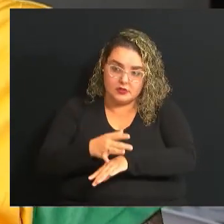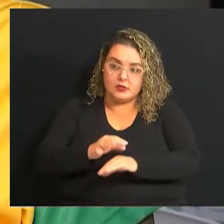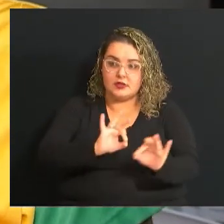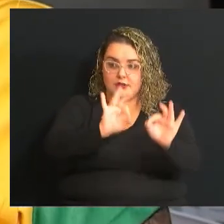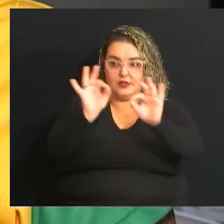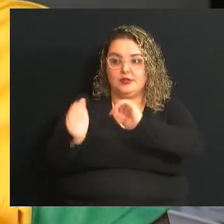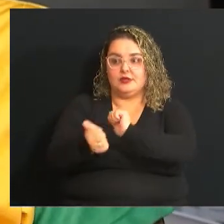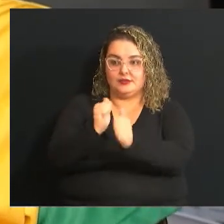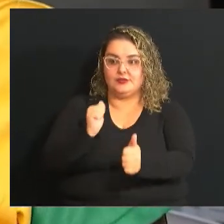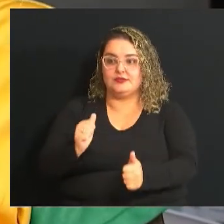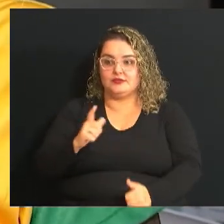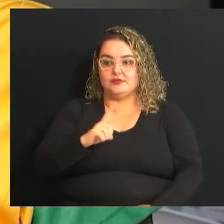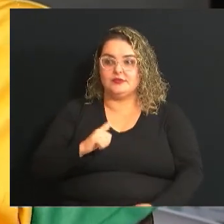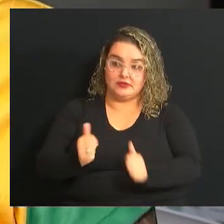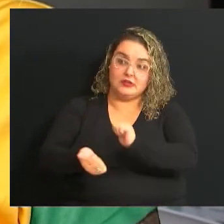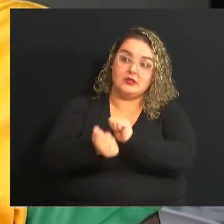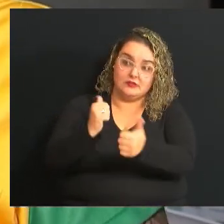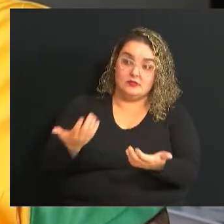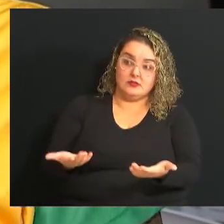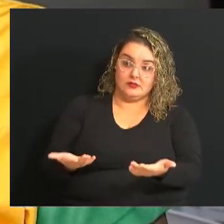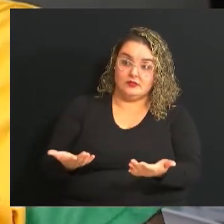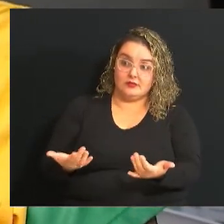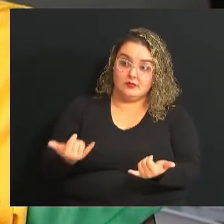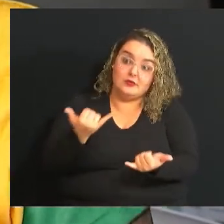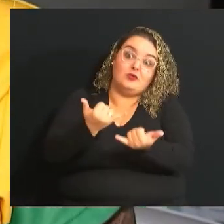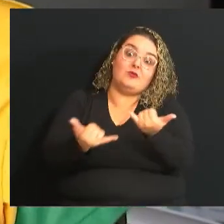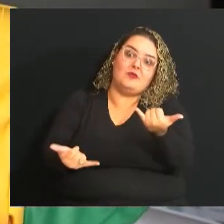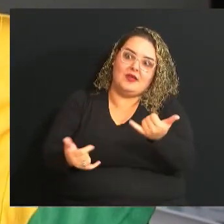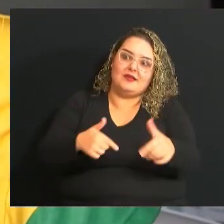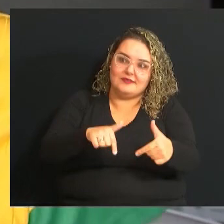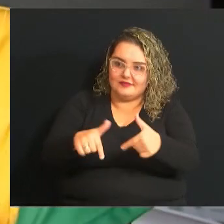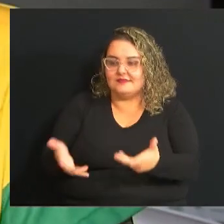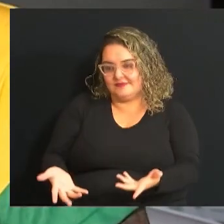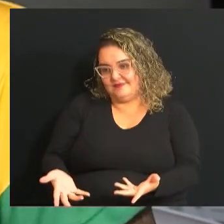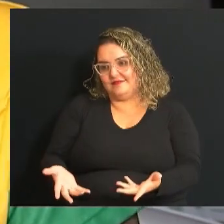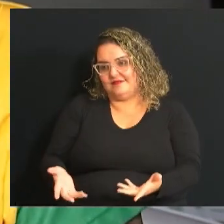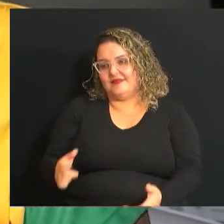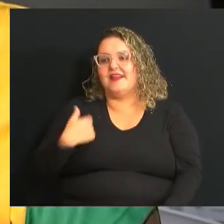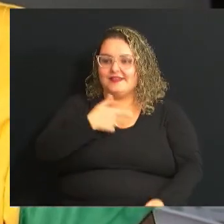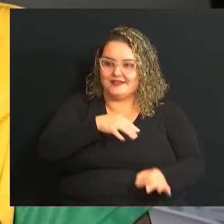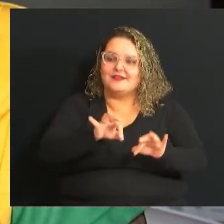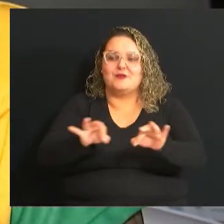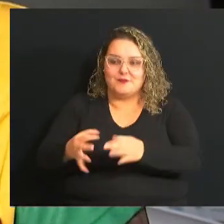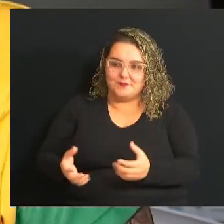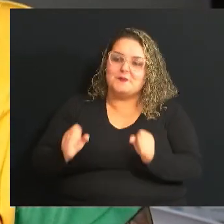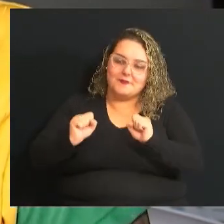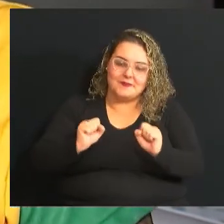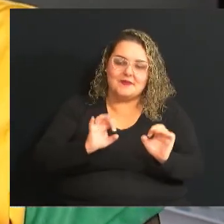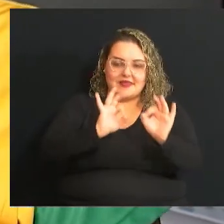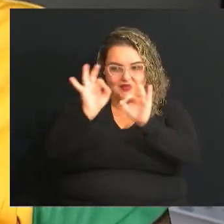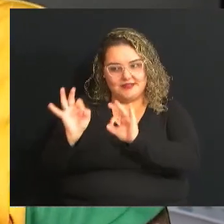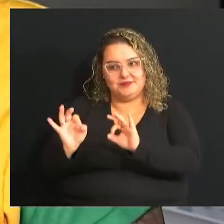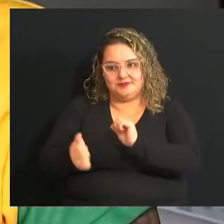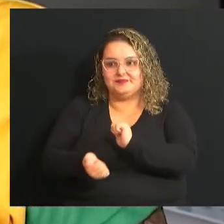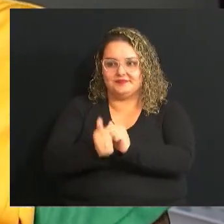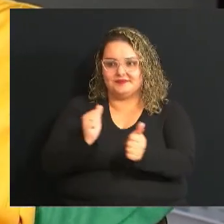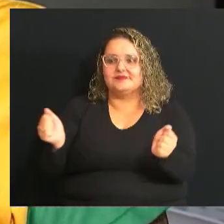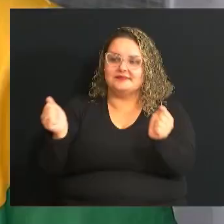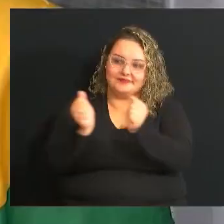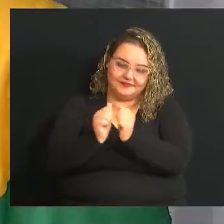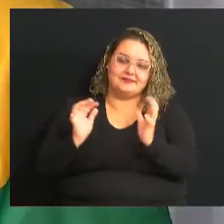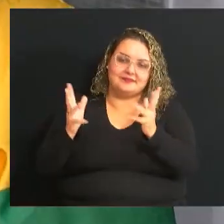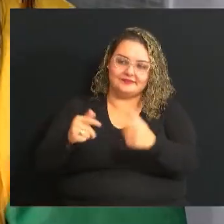Por aqui todo mundo já tá no clima do Jogo do Brasil. Galera uniformizada e nada de torcer pela seleção em